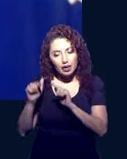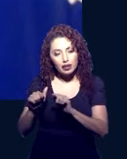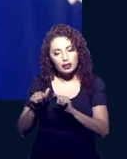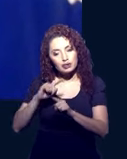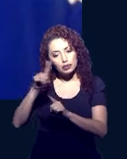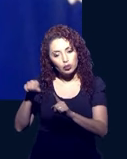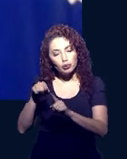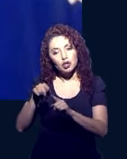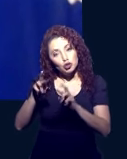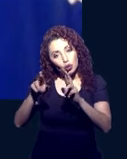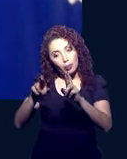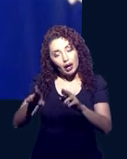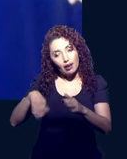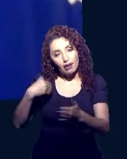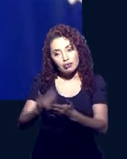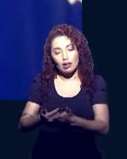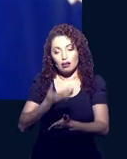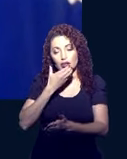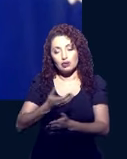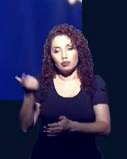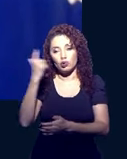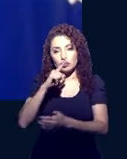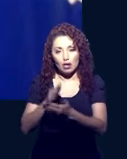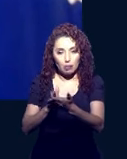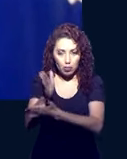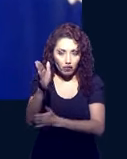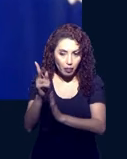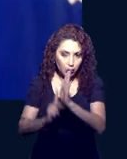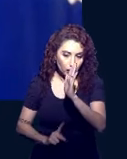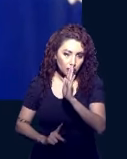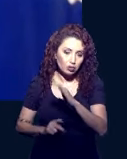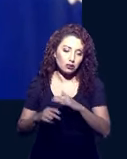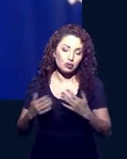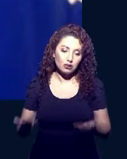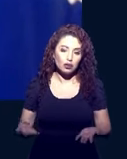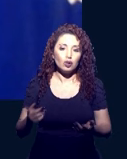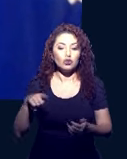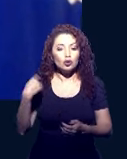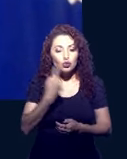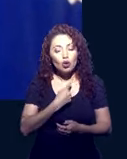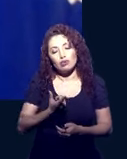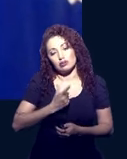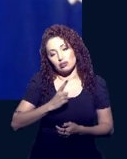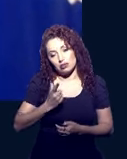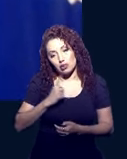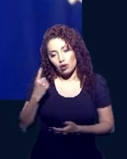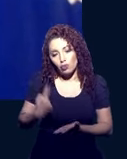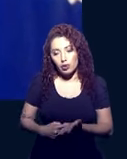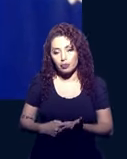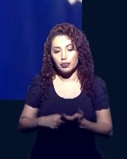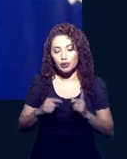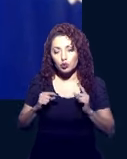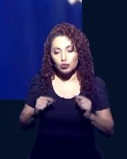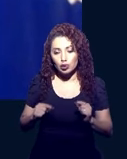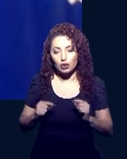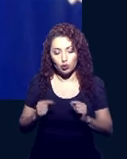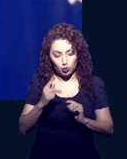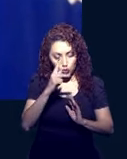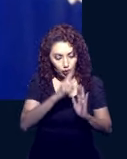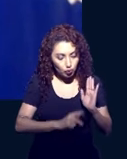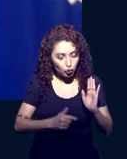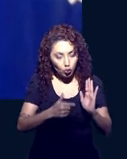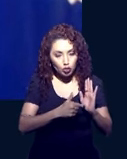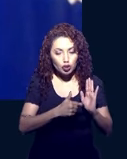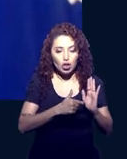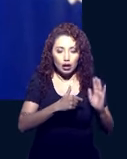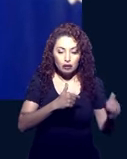ainda até o final do ano a aprovação eh desse projeto então nós temos compromisso eh com esses projetos todos de sustentação